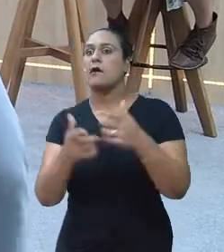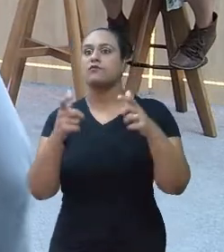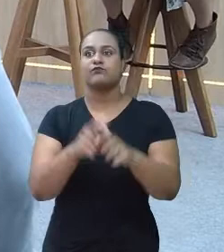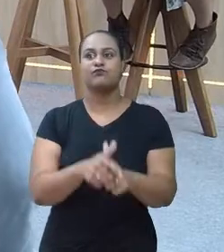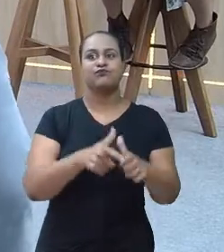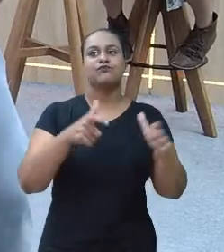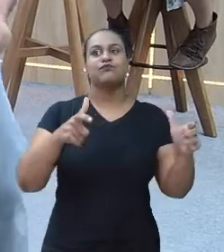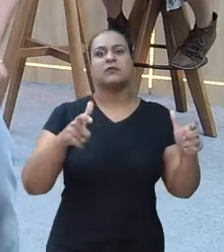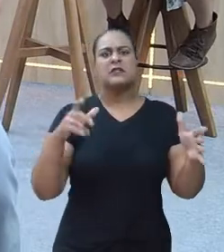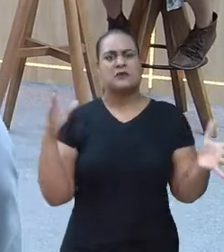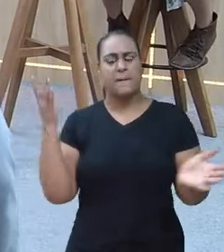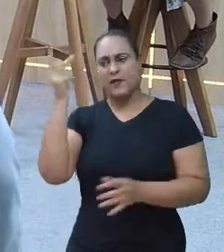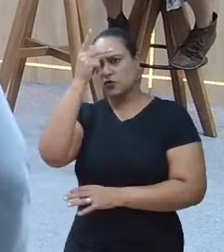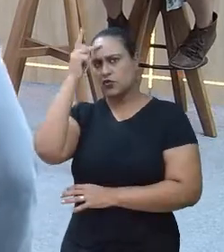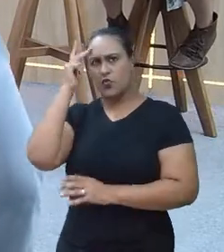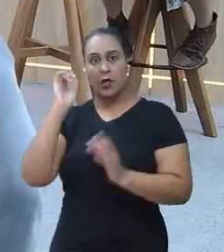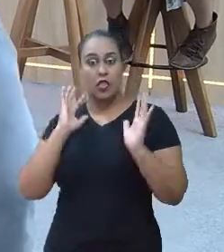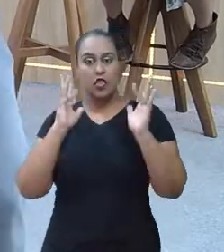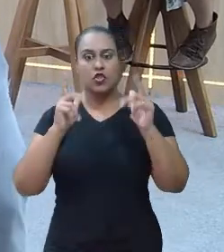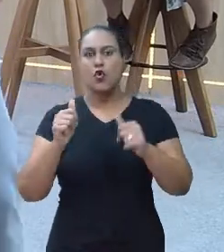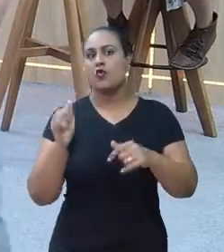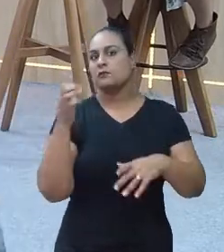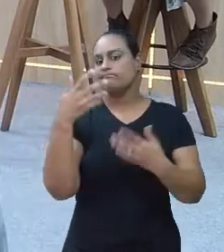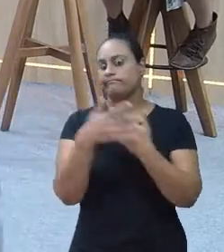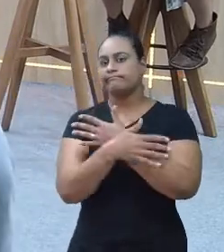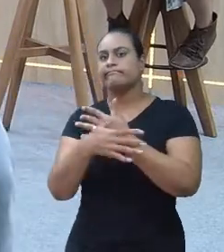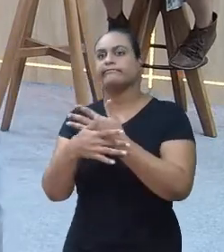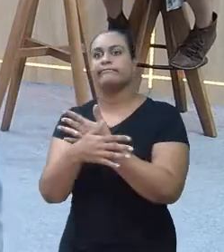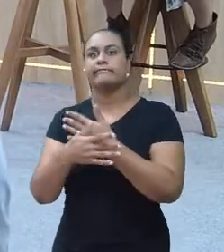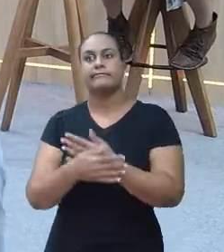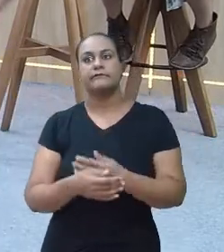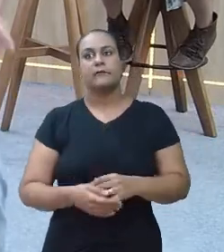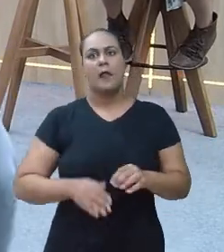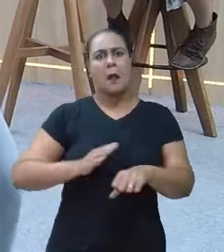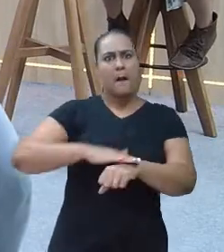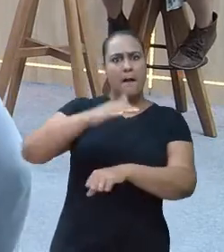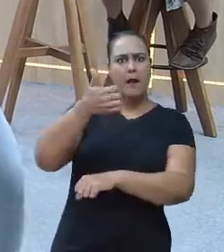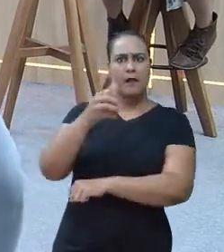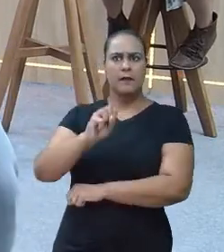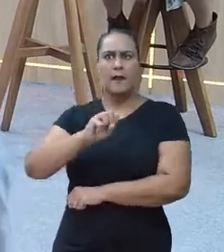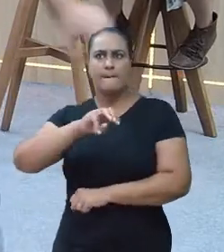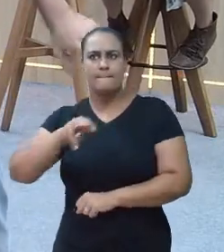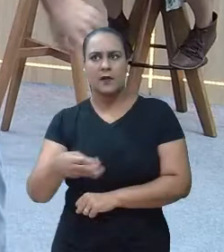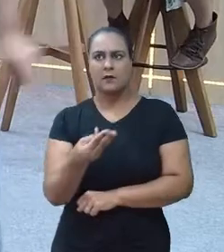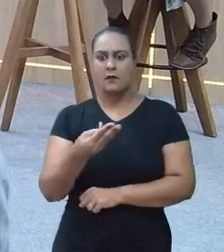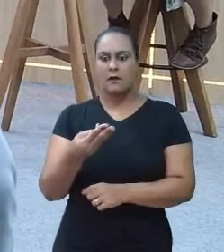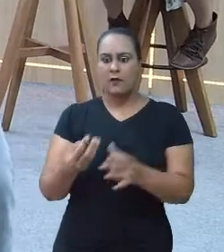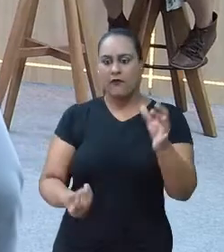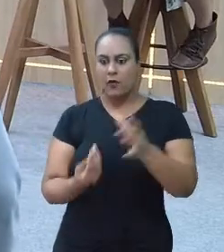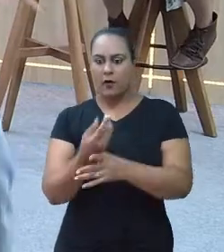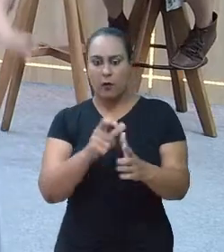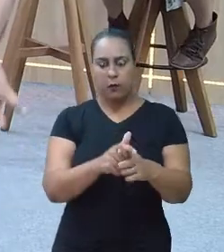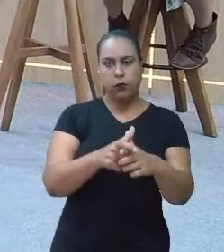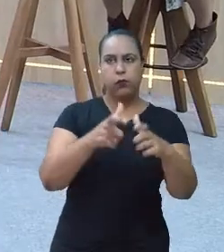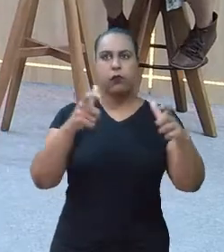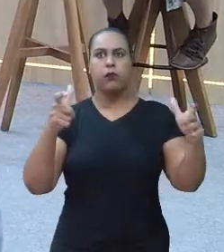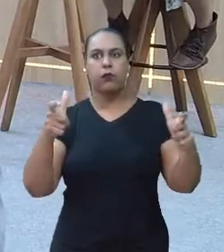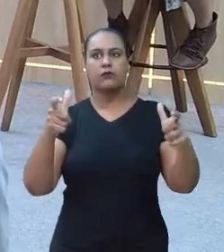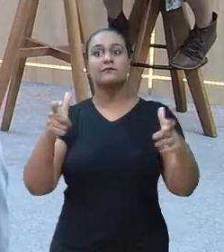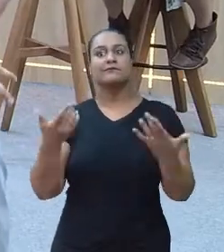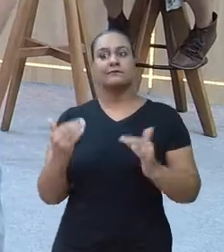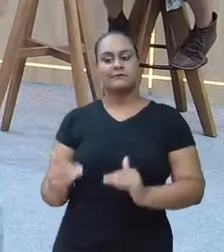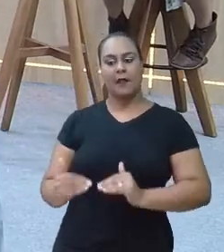As cidades vão crescendo com gente de toda idade, passando dos 10 milhões, formando as megacidades. Dentro